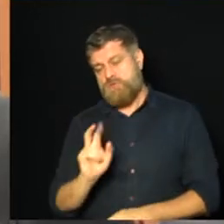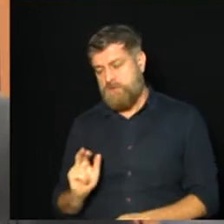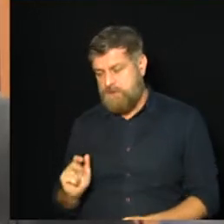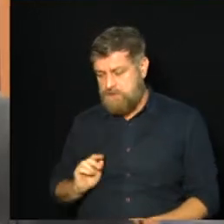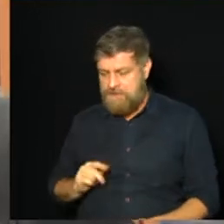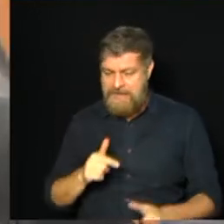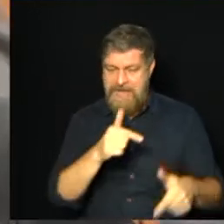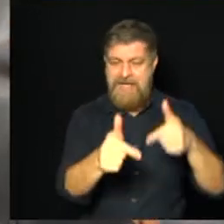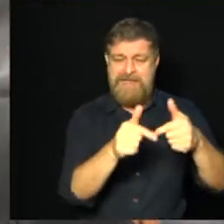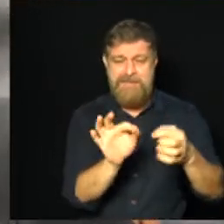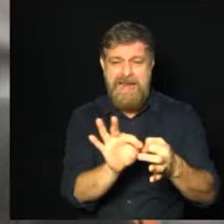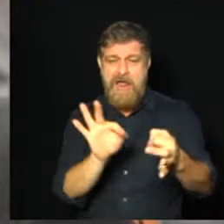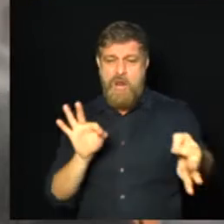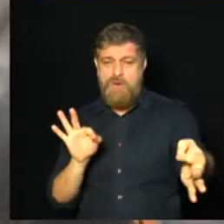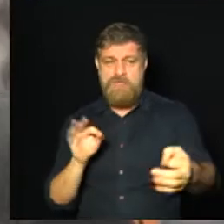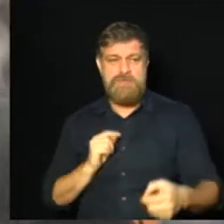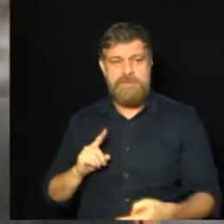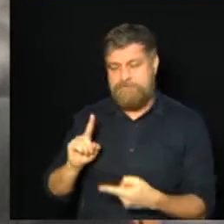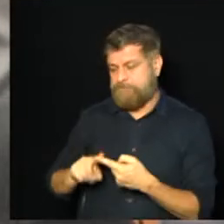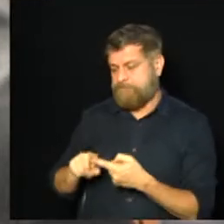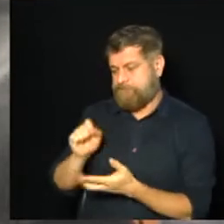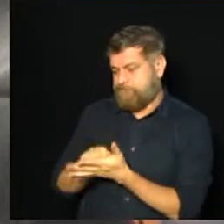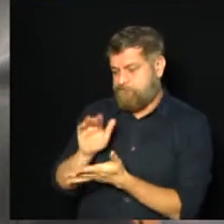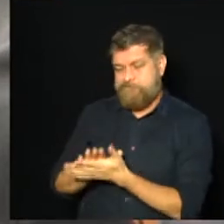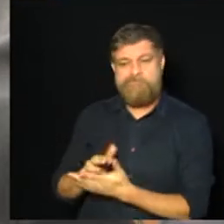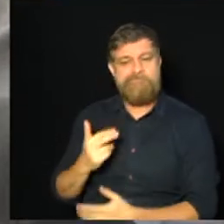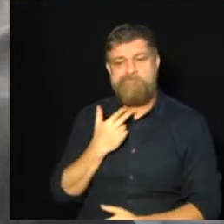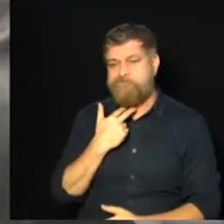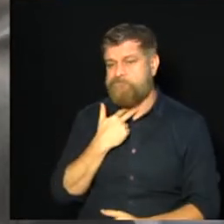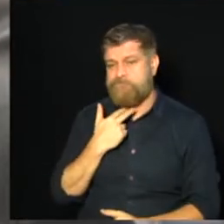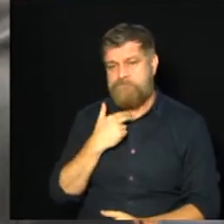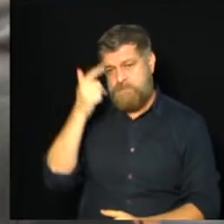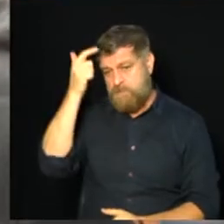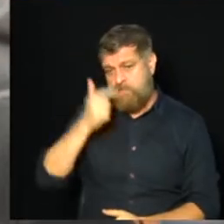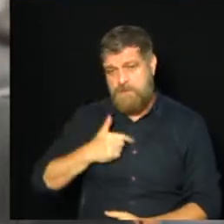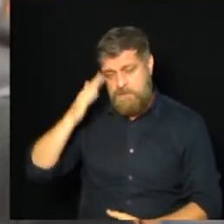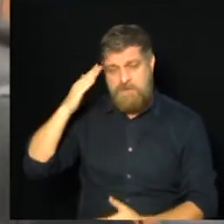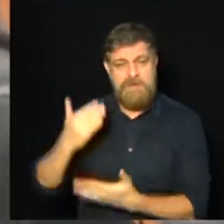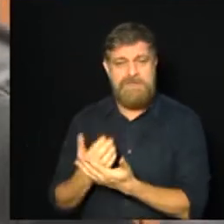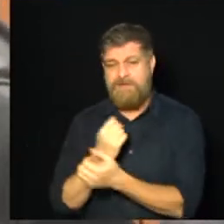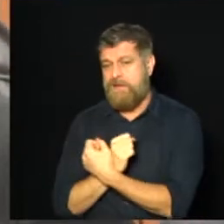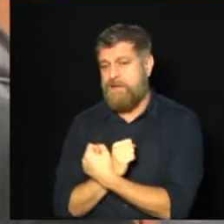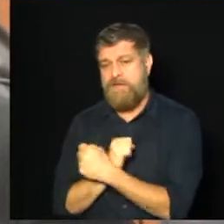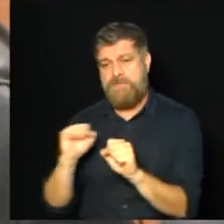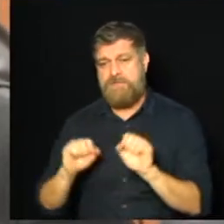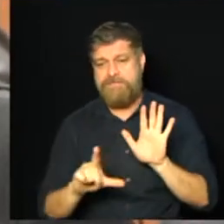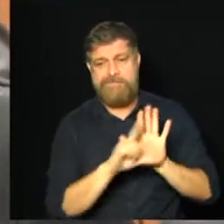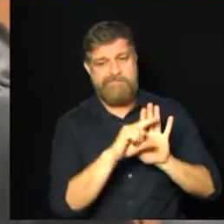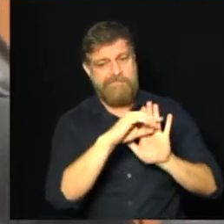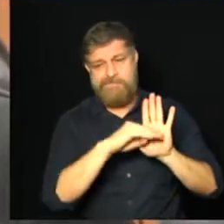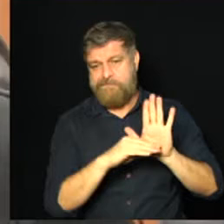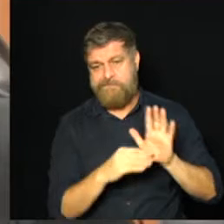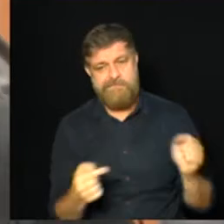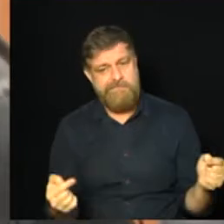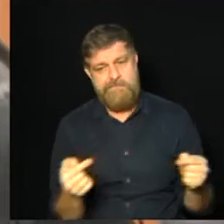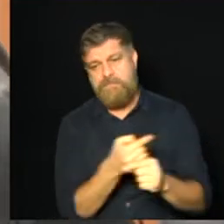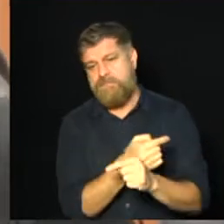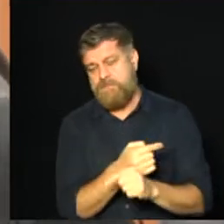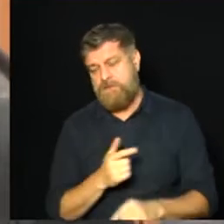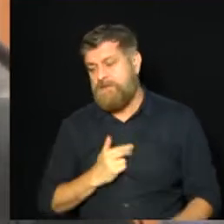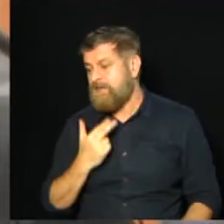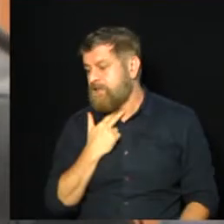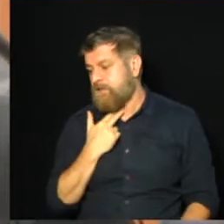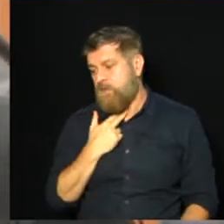eu acho que penalizar não é a minha especialidade, mas eu tenho quase certeza que é impossível legalmente você ter esse tipo de